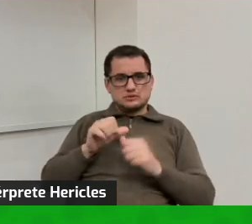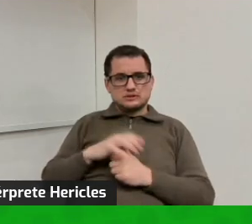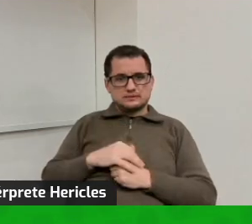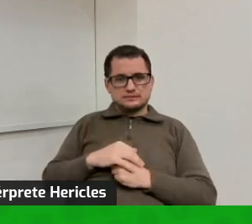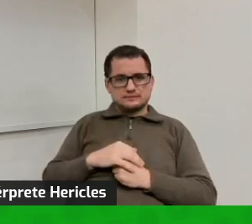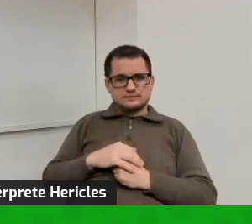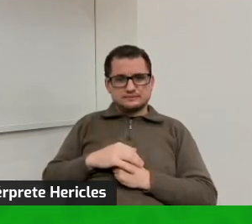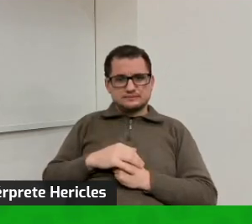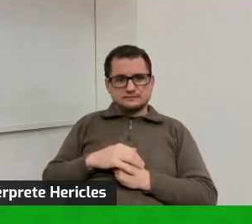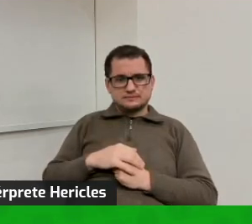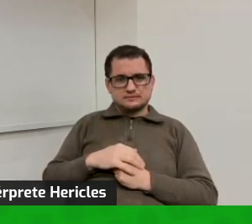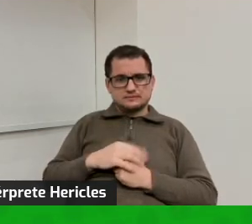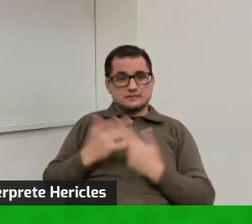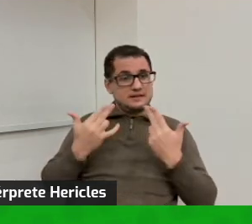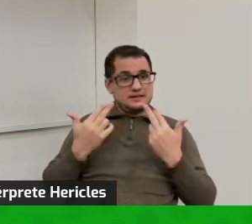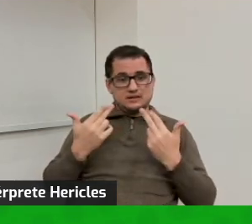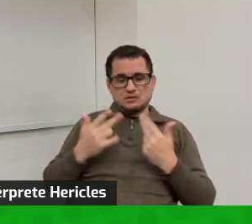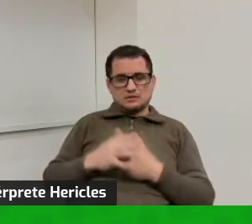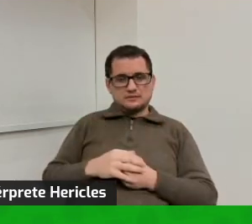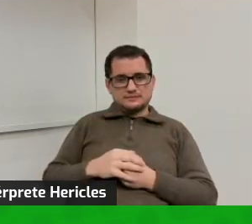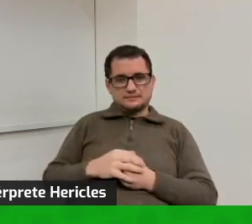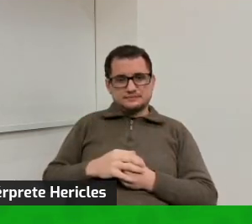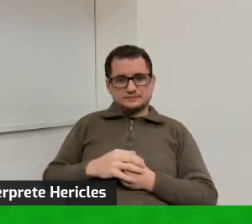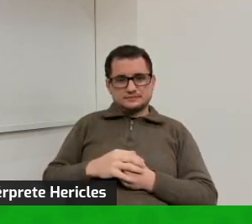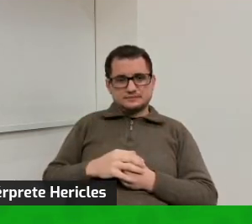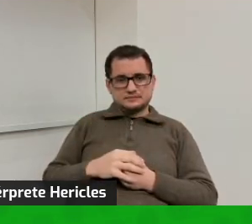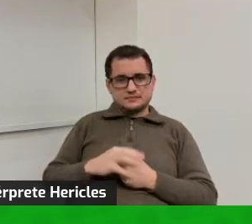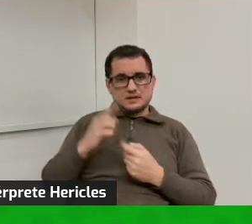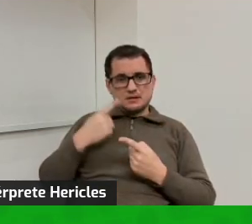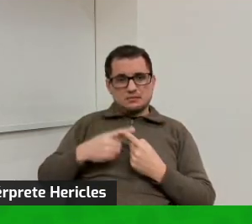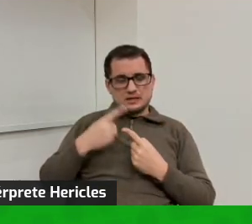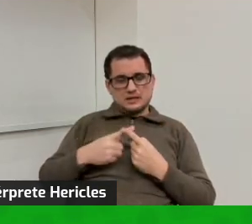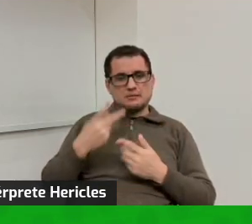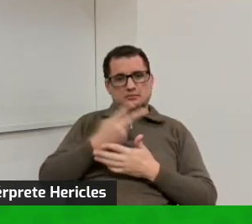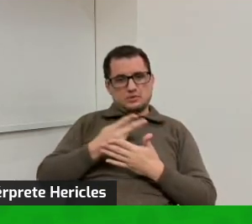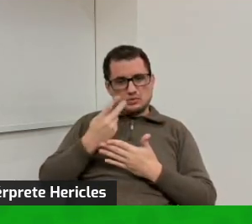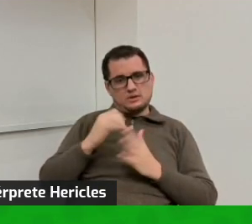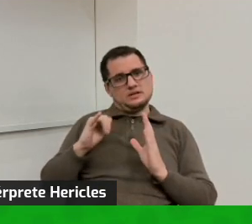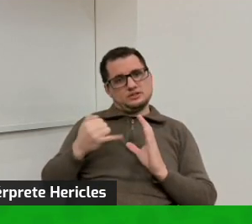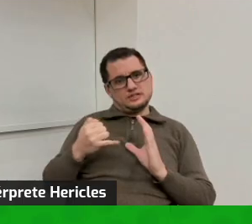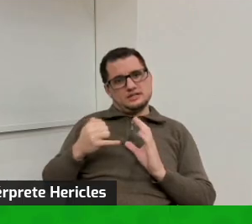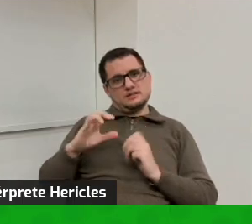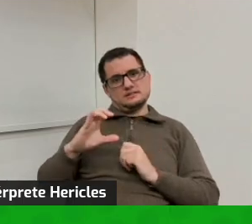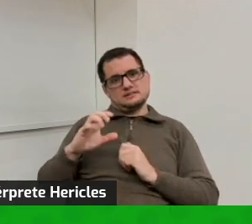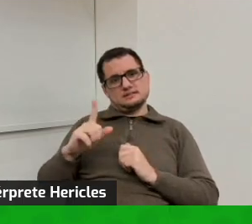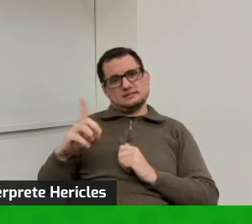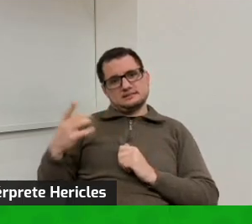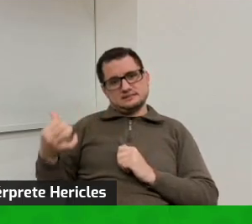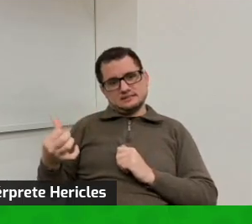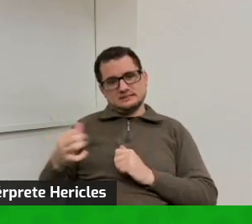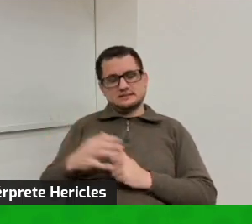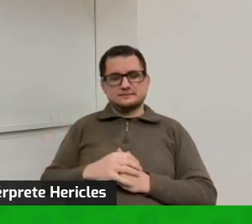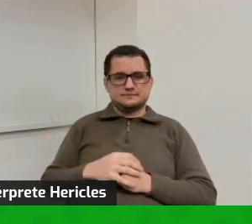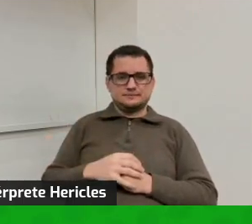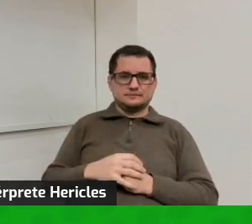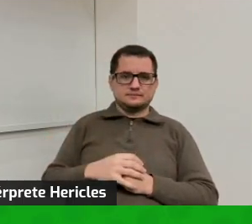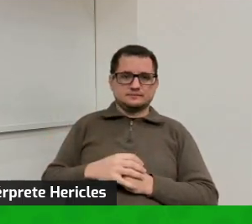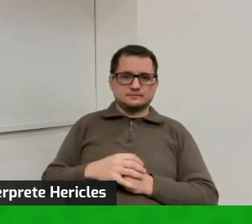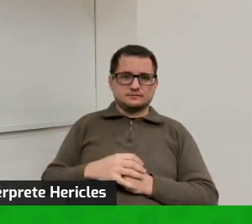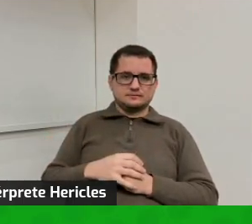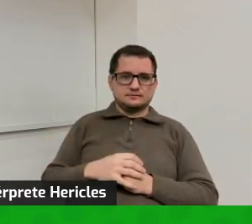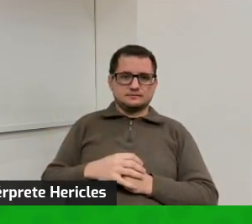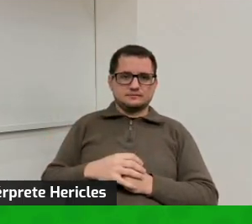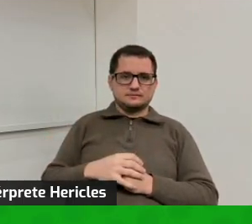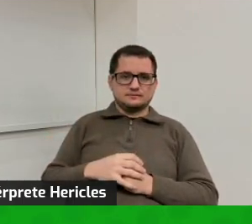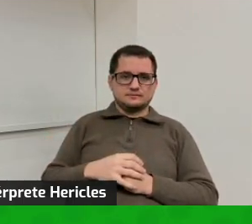ela, vai trazer os mesmos 2 de 100, porque ela vai buscar em janeiro, na C16. Se eu não travar, ele traz a sequência para mim, igual